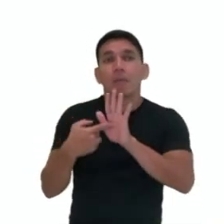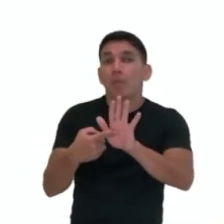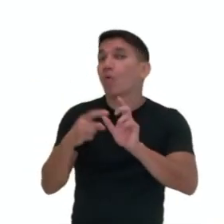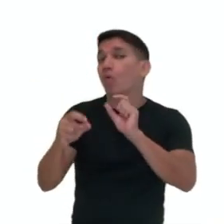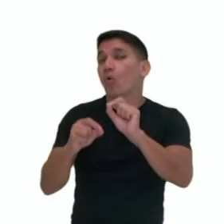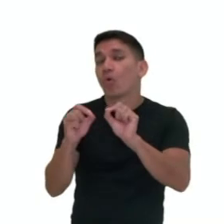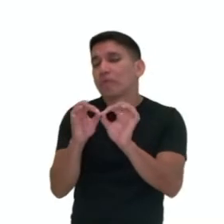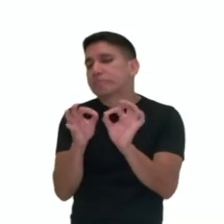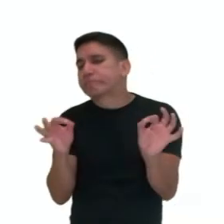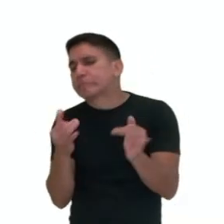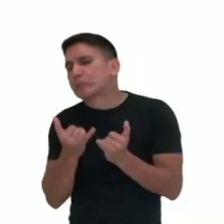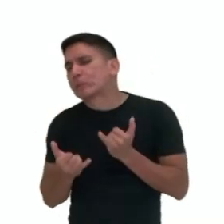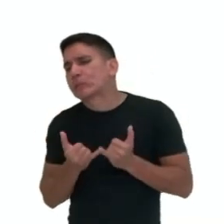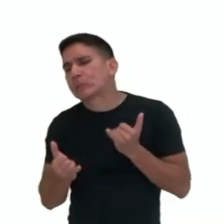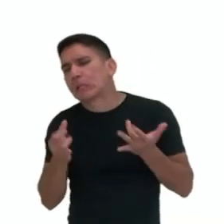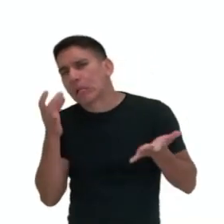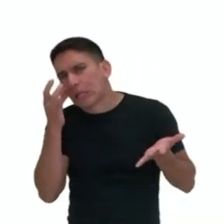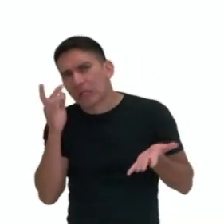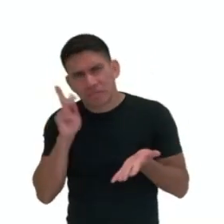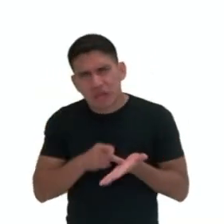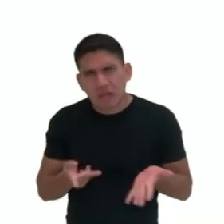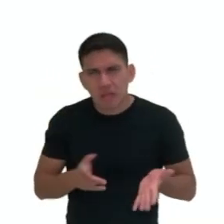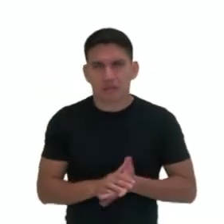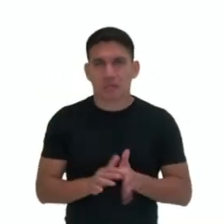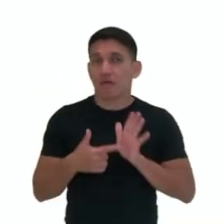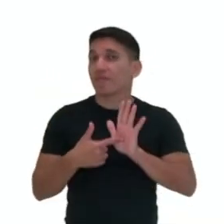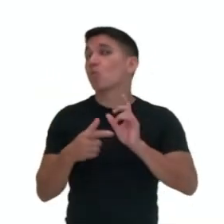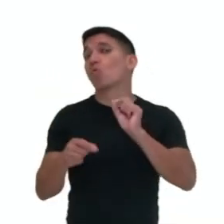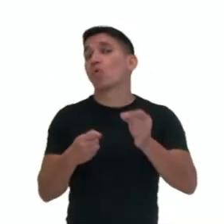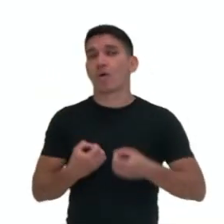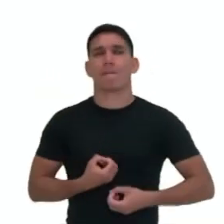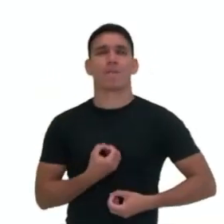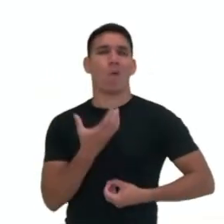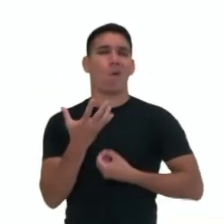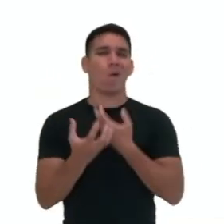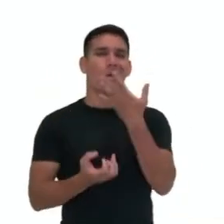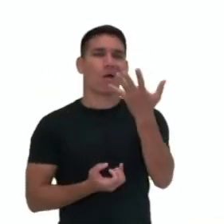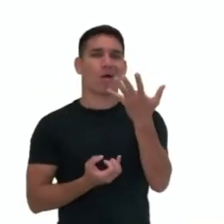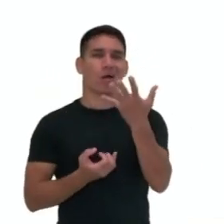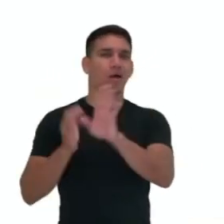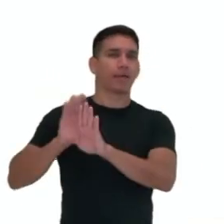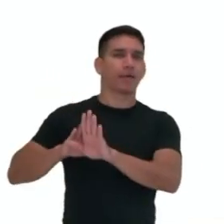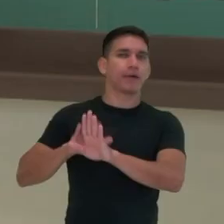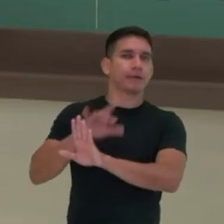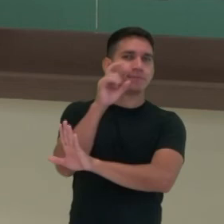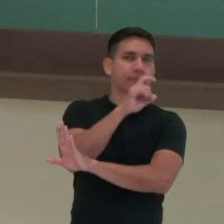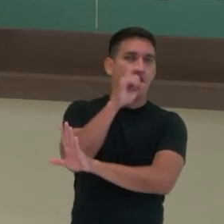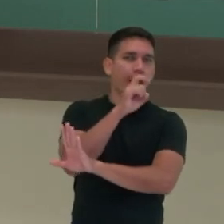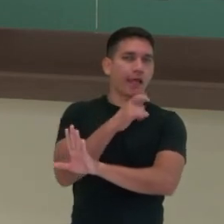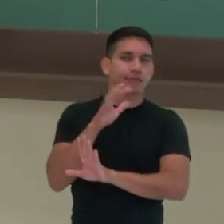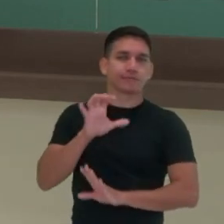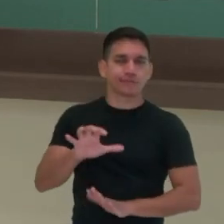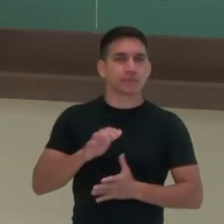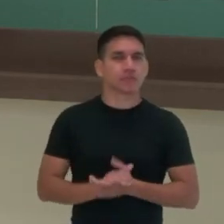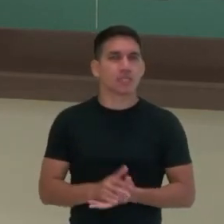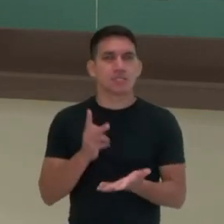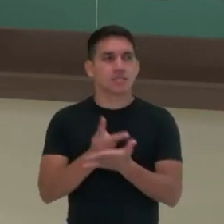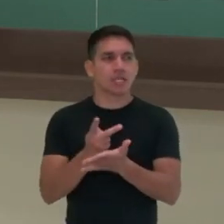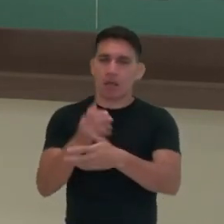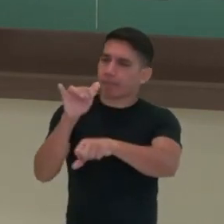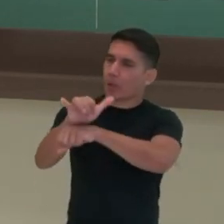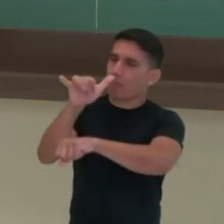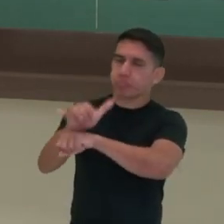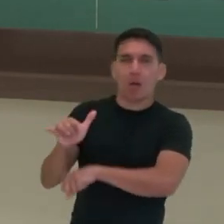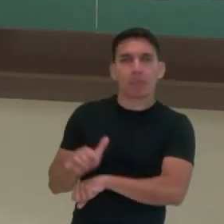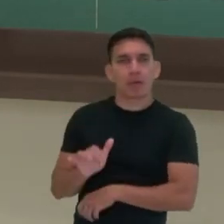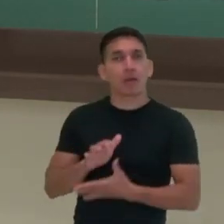simulacros da verdade. Ele vai dizer que o poeta é um grande mentiroso, é um grande